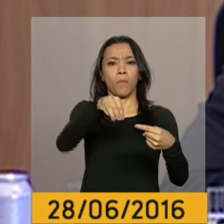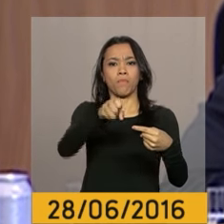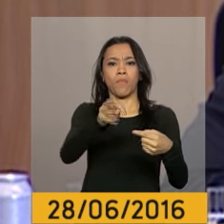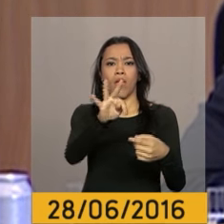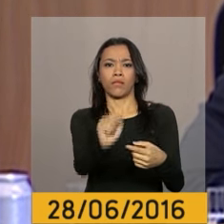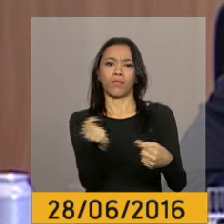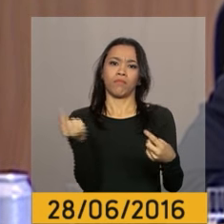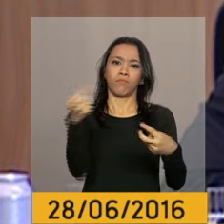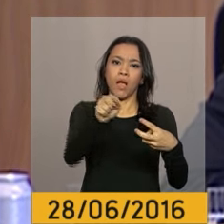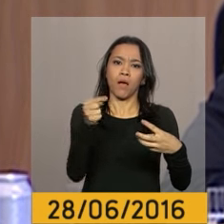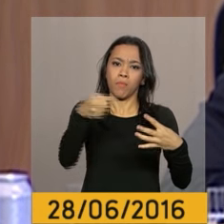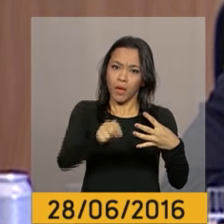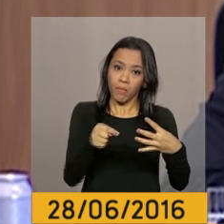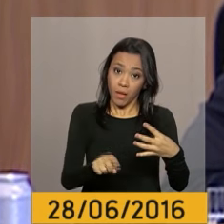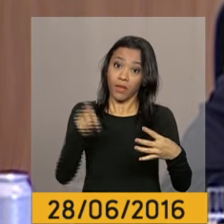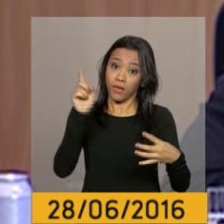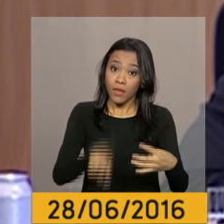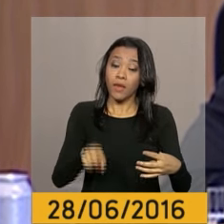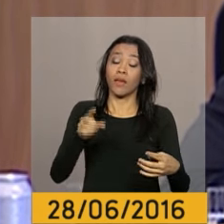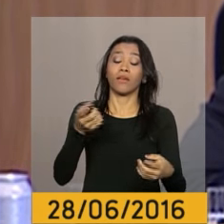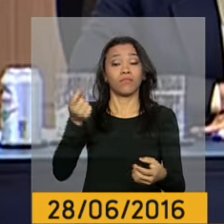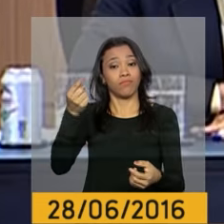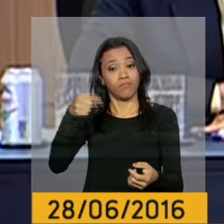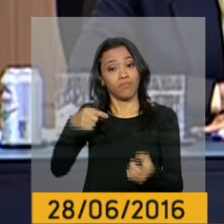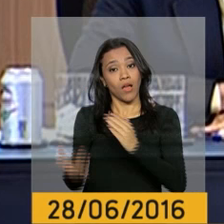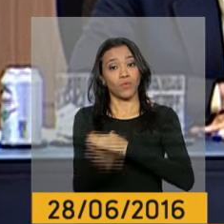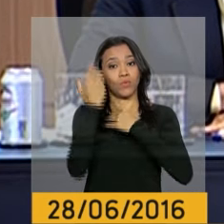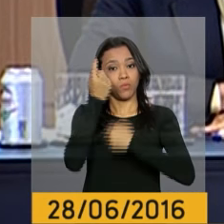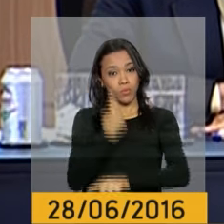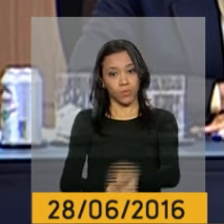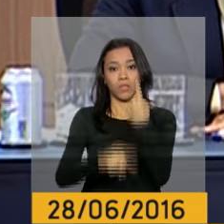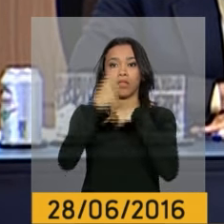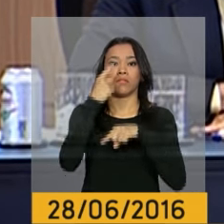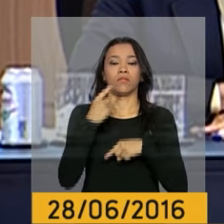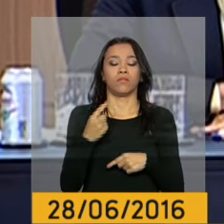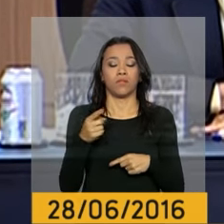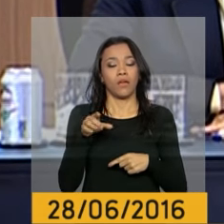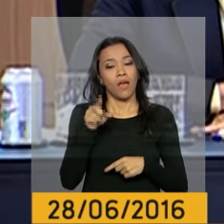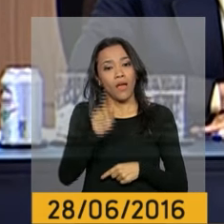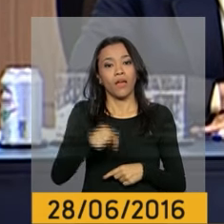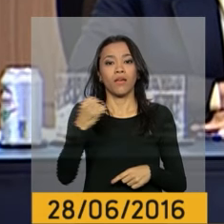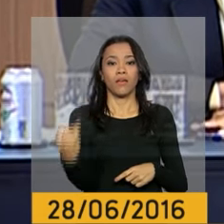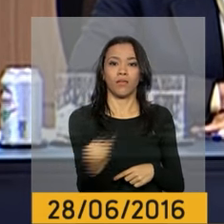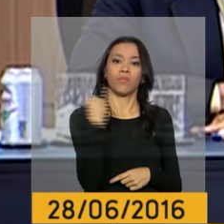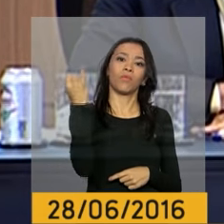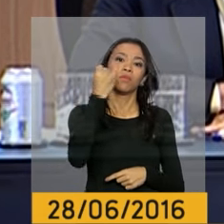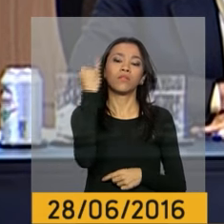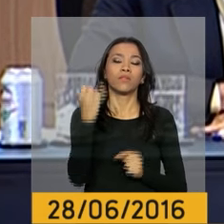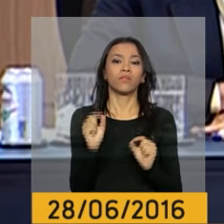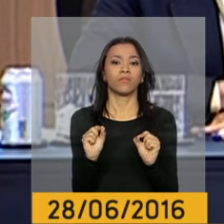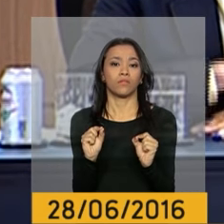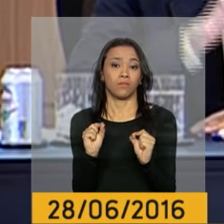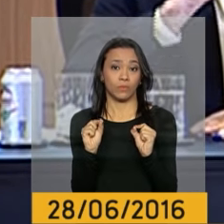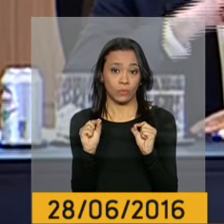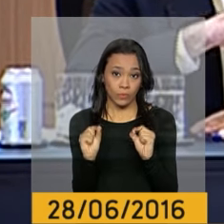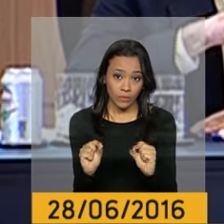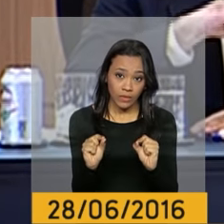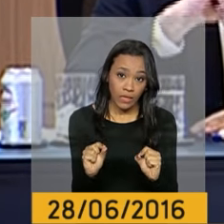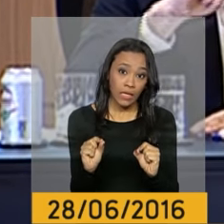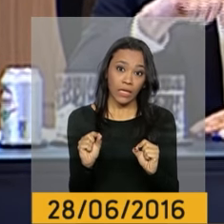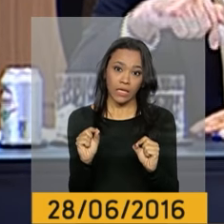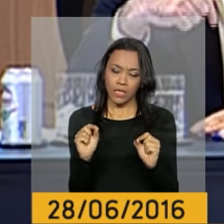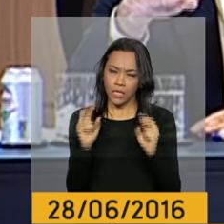Fator-chave de sucesso para esse regime. É importante que as expectativas indiquem, no